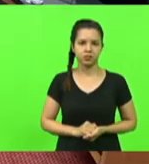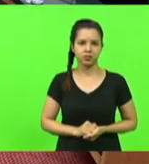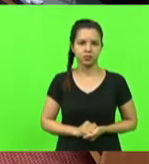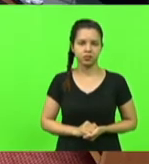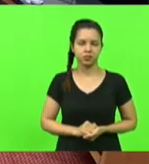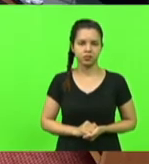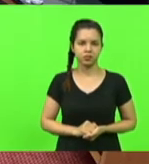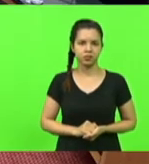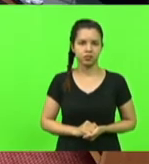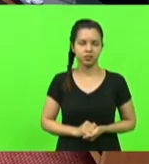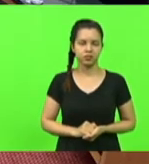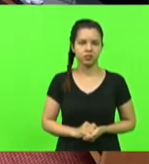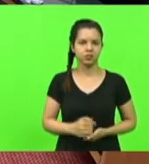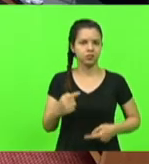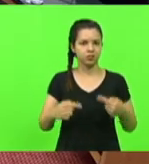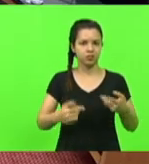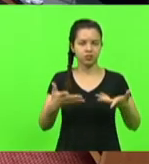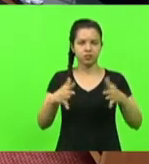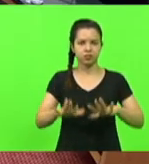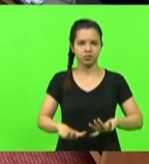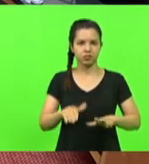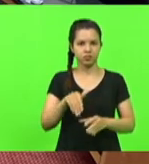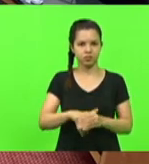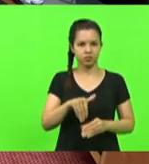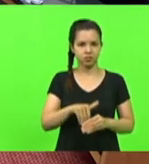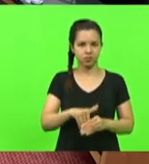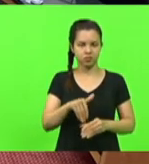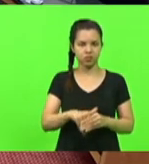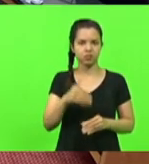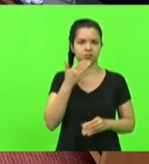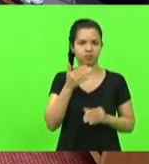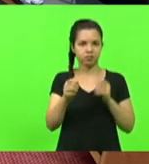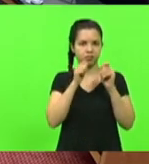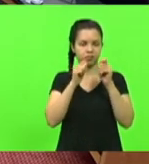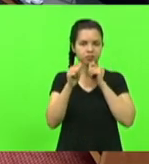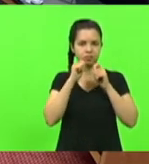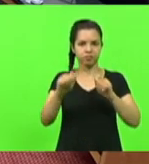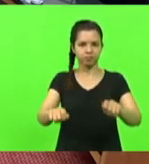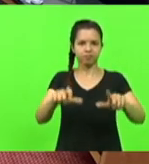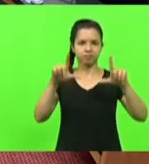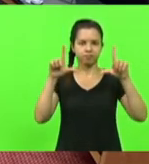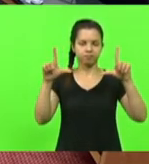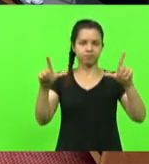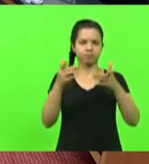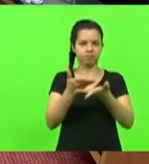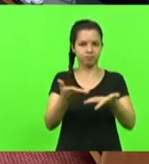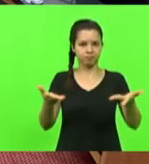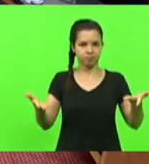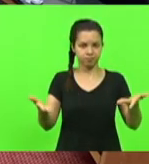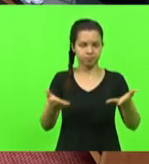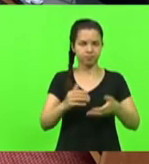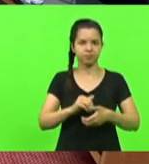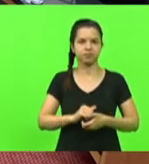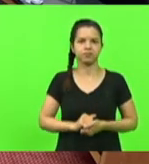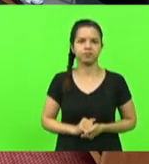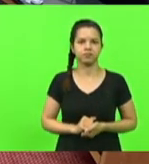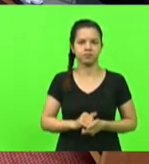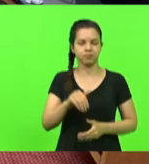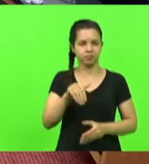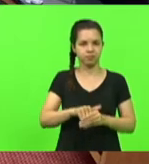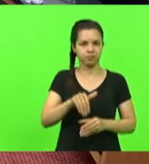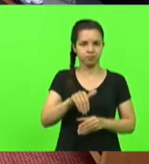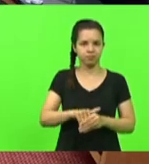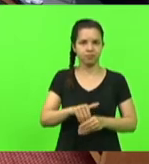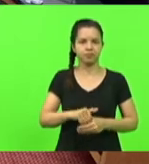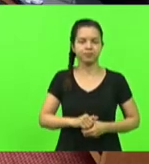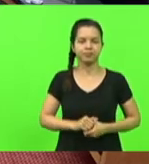Não havendo quem queira discutir em votação, peço a assessoria que abra o painel para que os senhores e senhoras deputados possam exercer seu direito de voto.